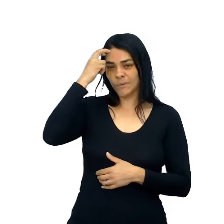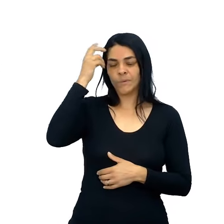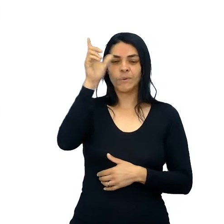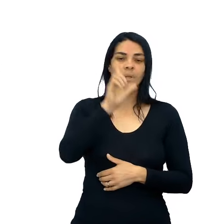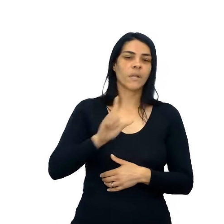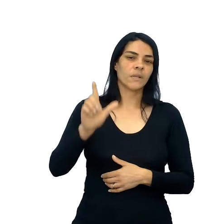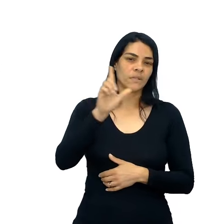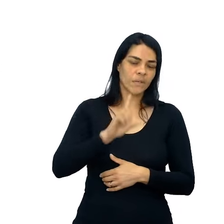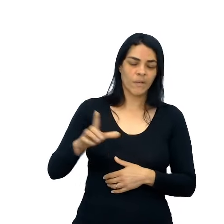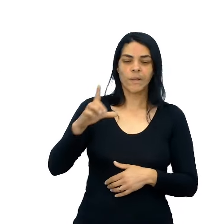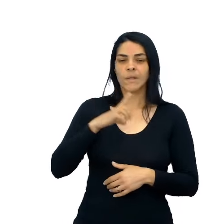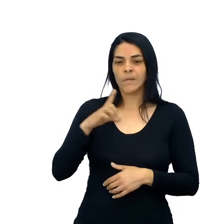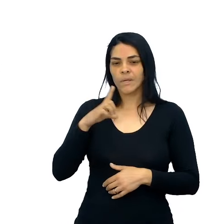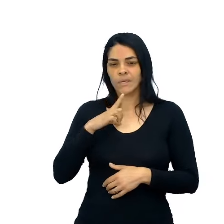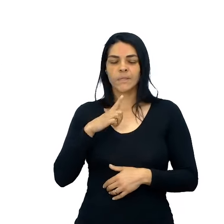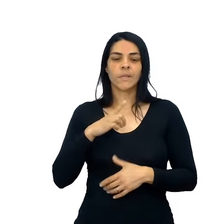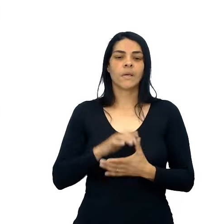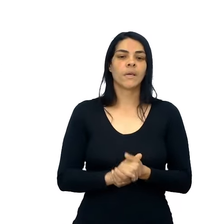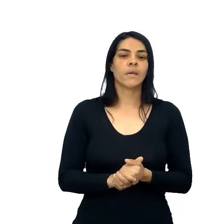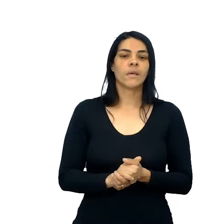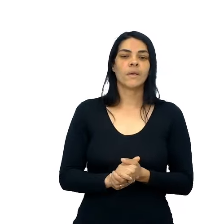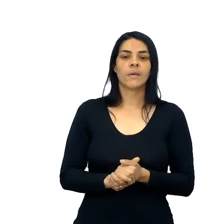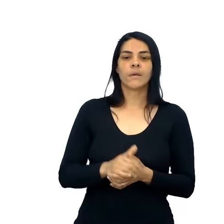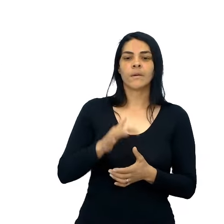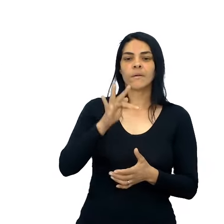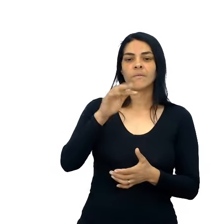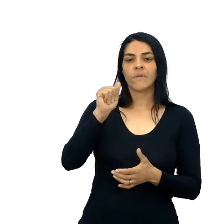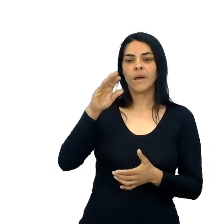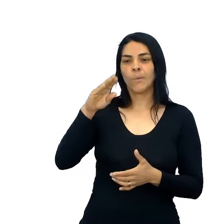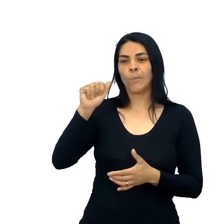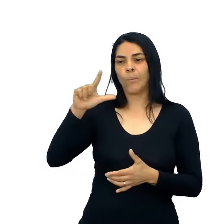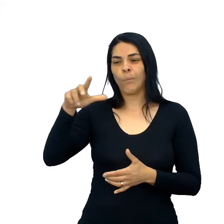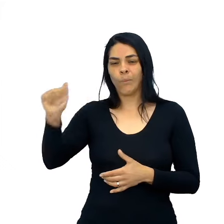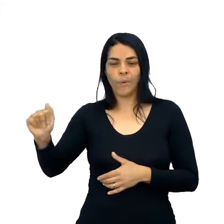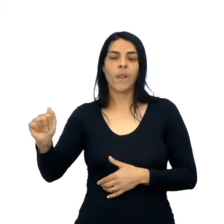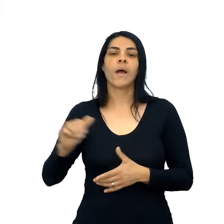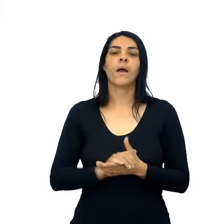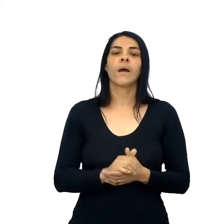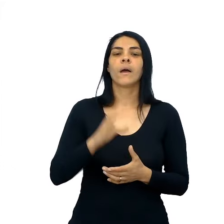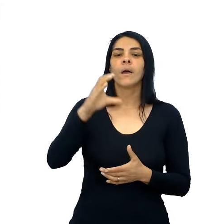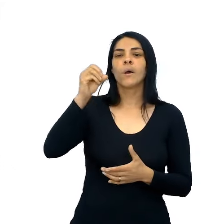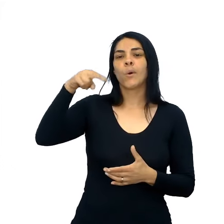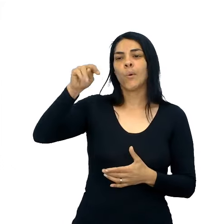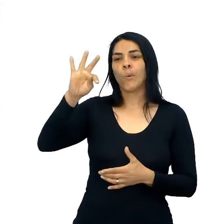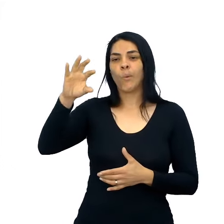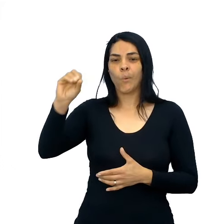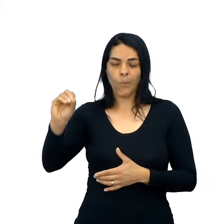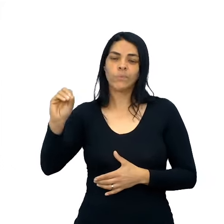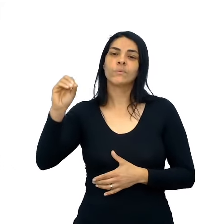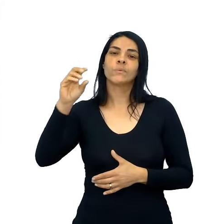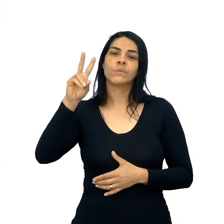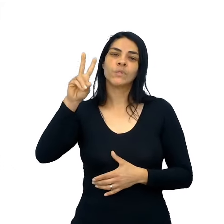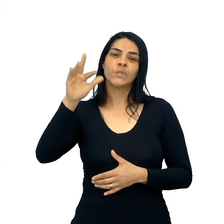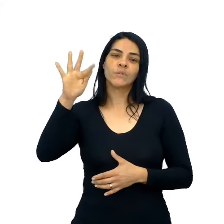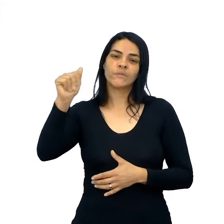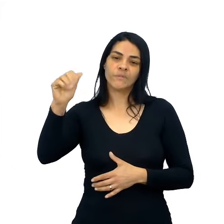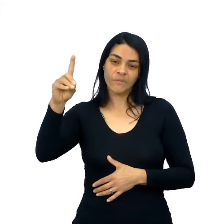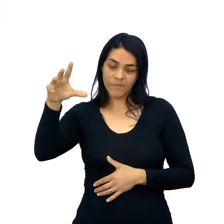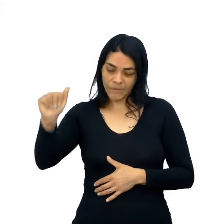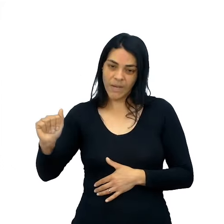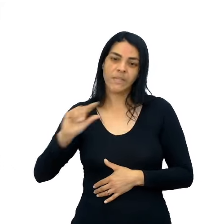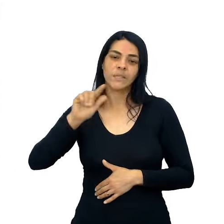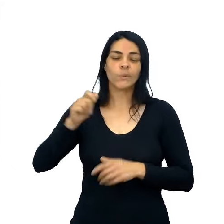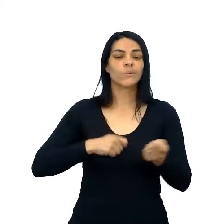conto maravilhoso, o conto de fadas, né, a fábula, etc. Eles agrupam também esses textos em um outro